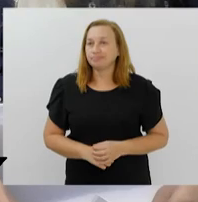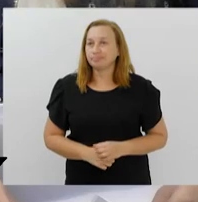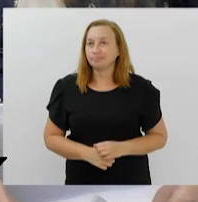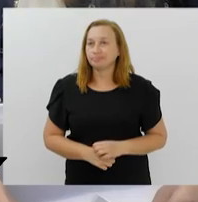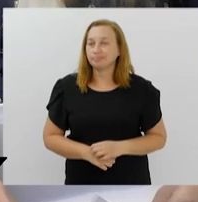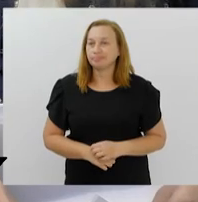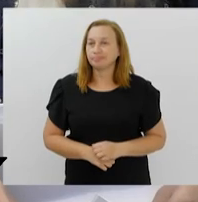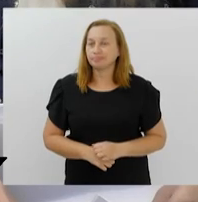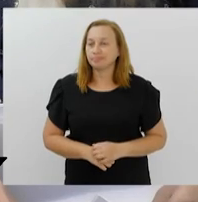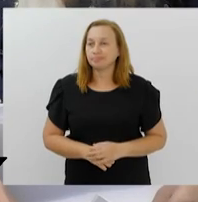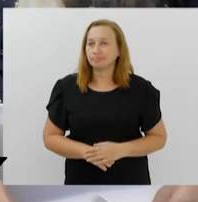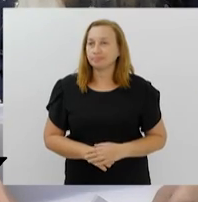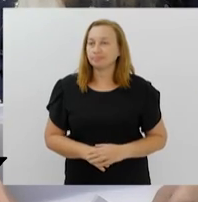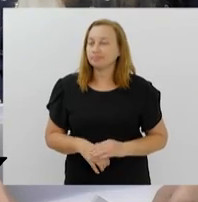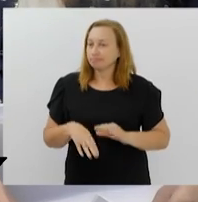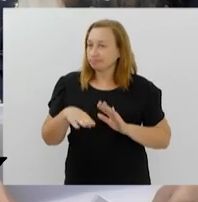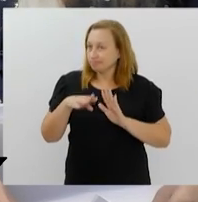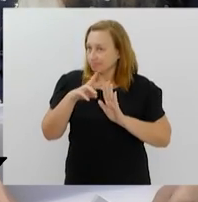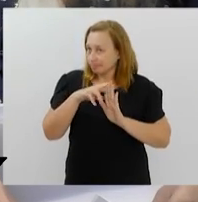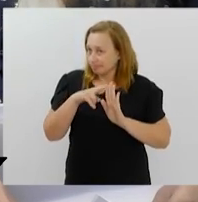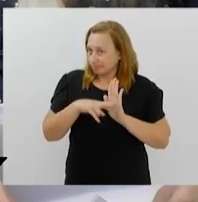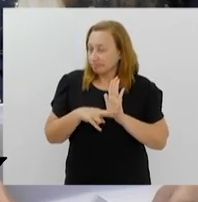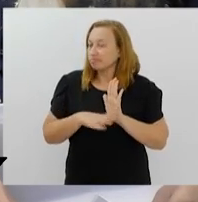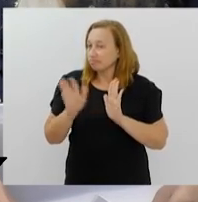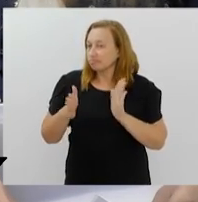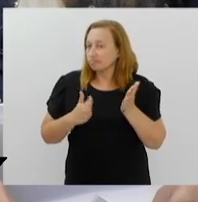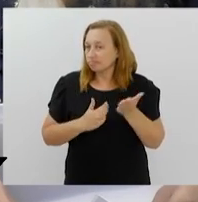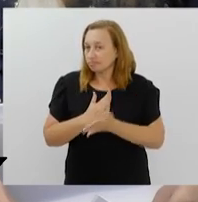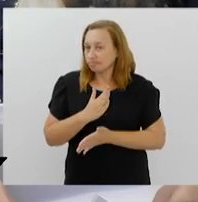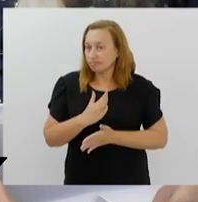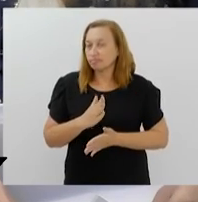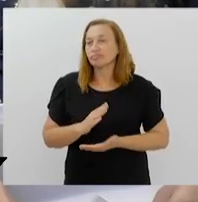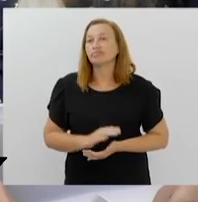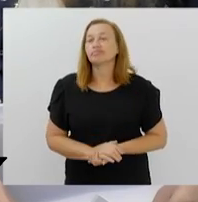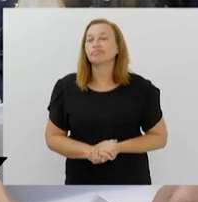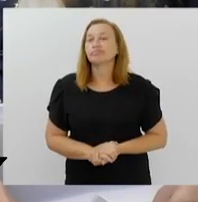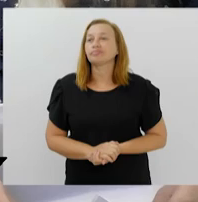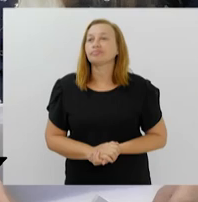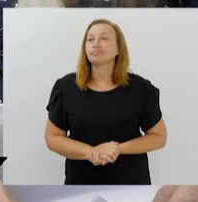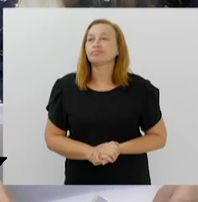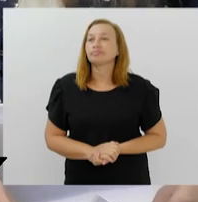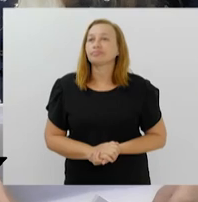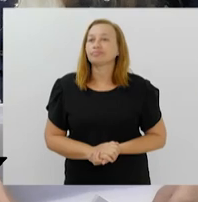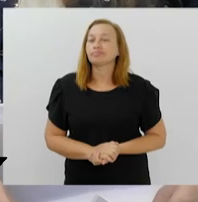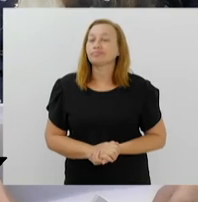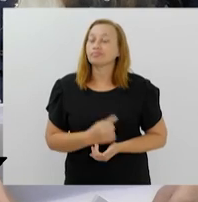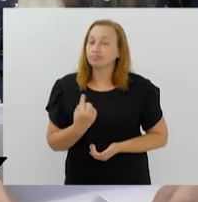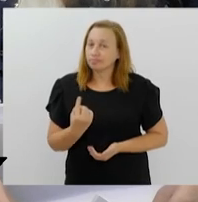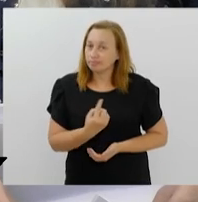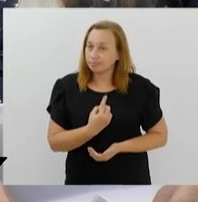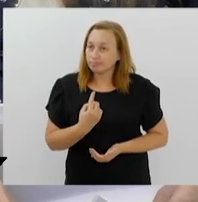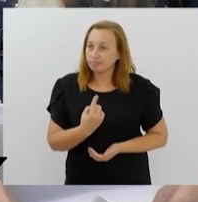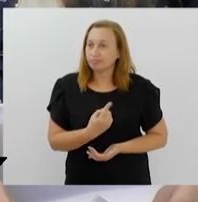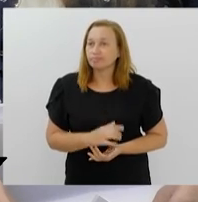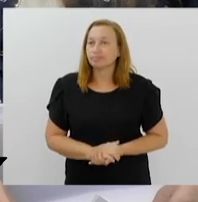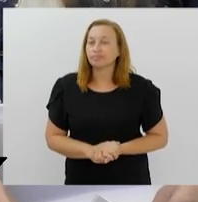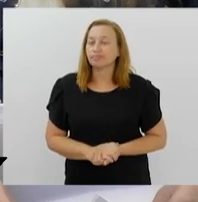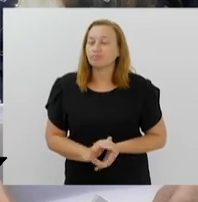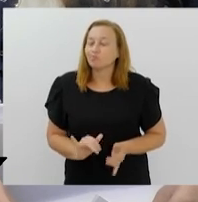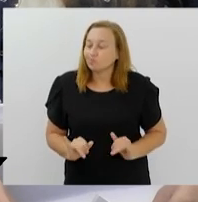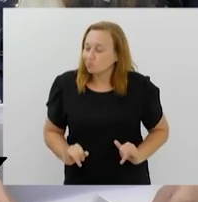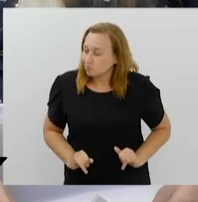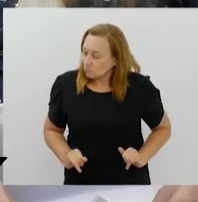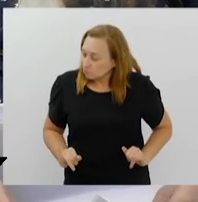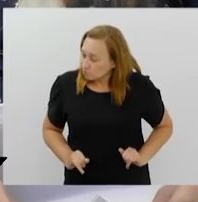regimentalmente o que eu disse a gente isso aqui já tá provado né a participação da Fabia aqui eu quero dizer isso mais uma vez nós estamos